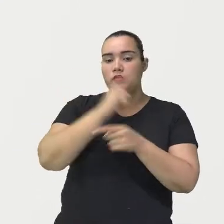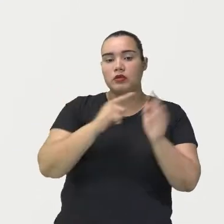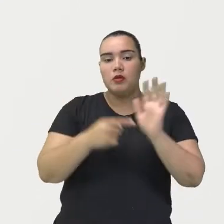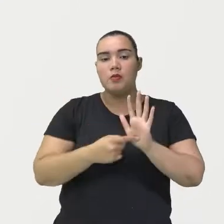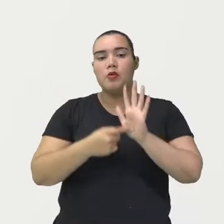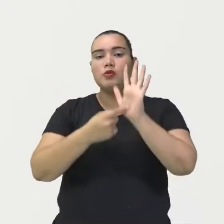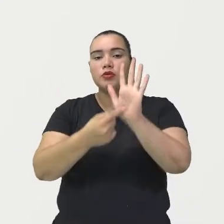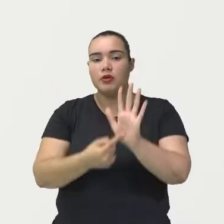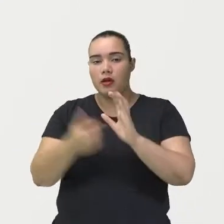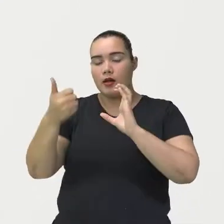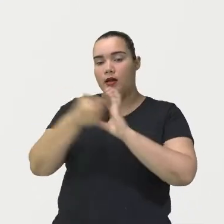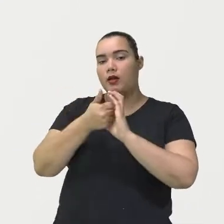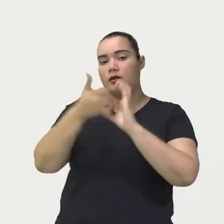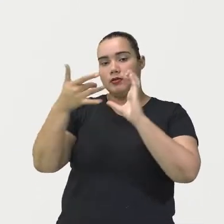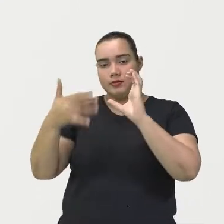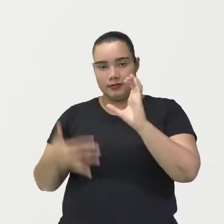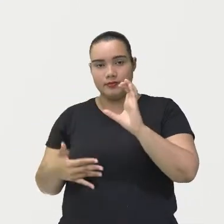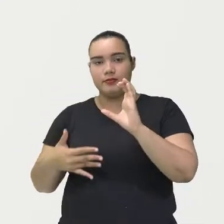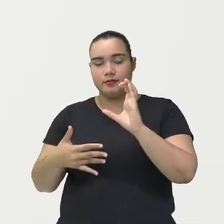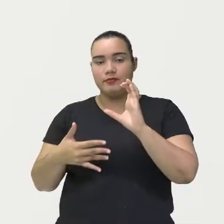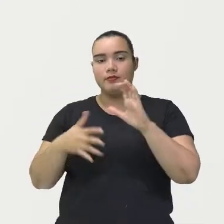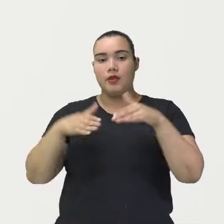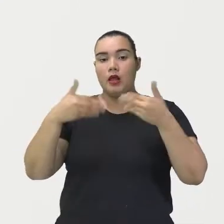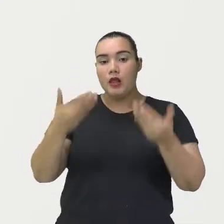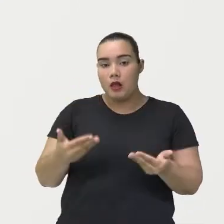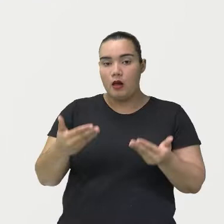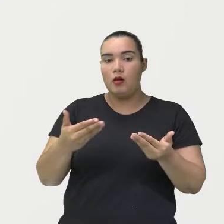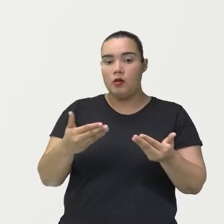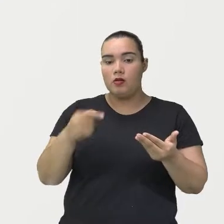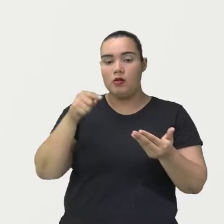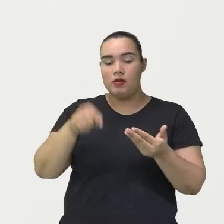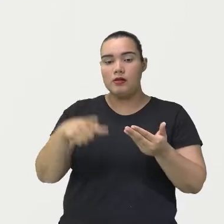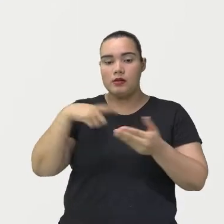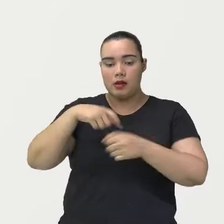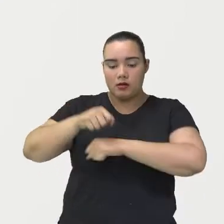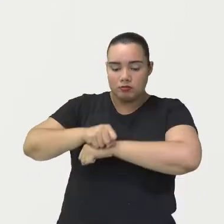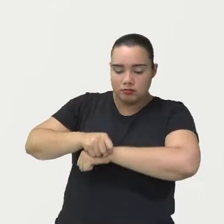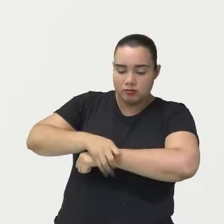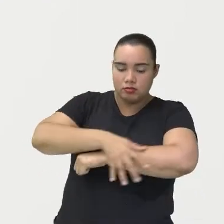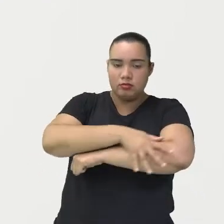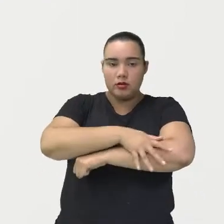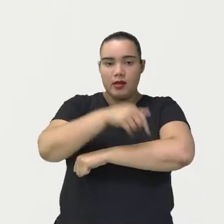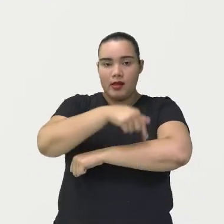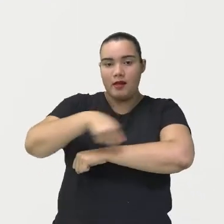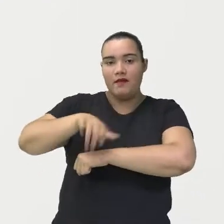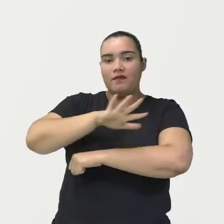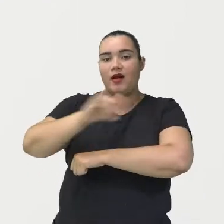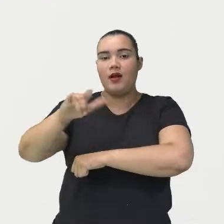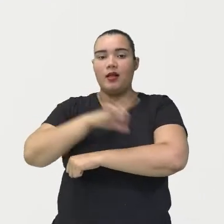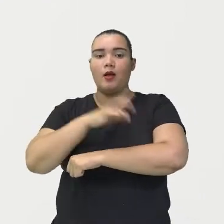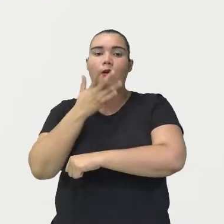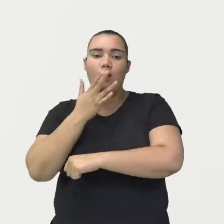expressar a sua característica. Então, as penas vão ter cor.